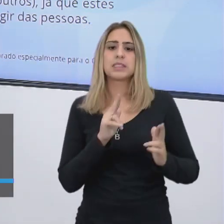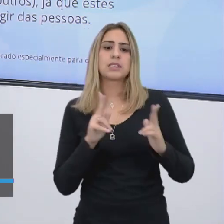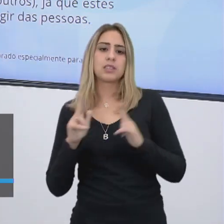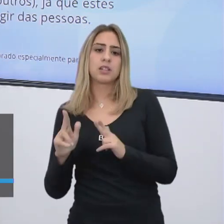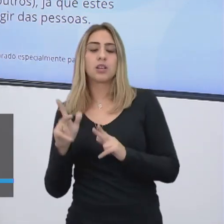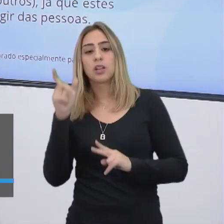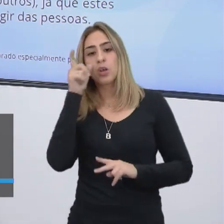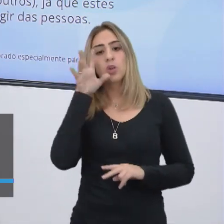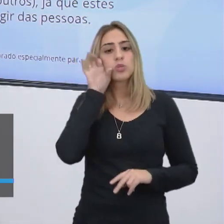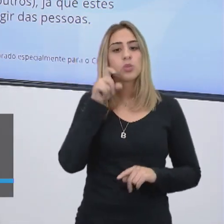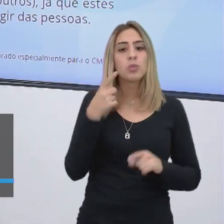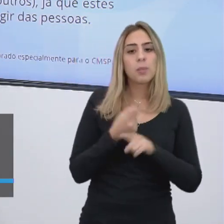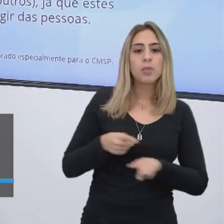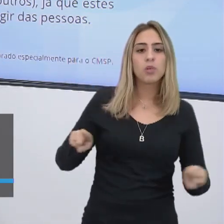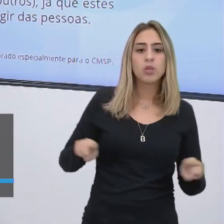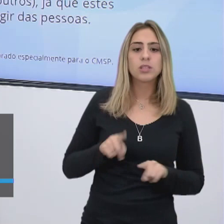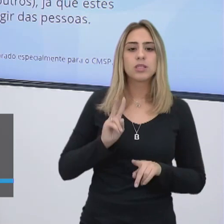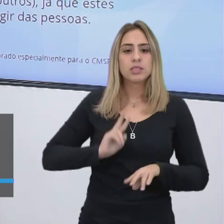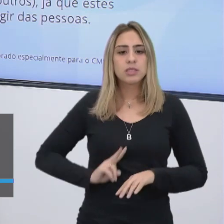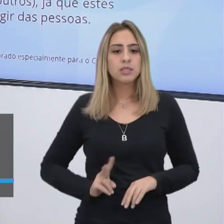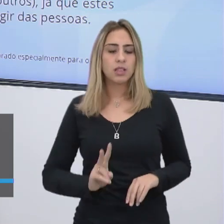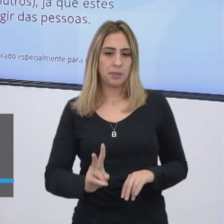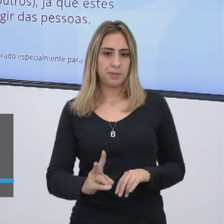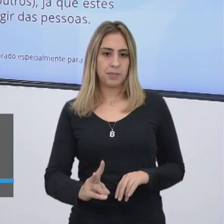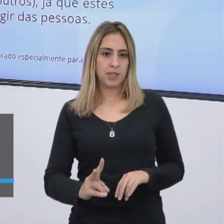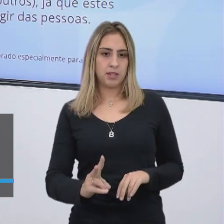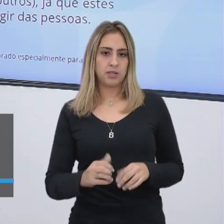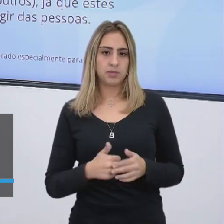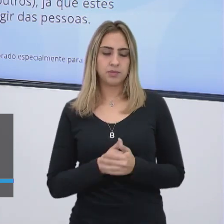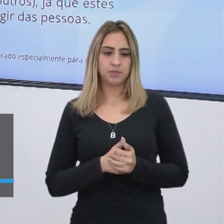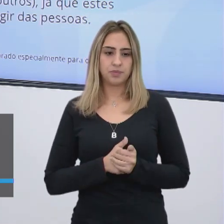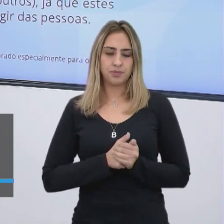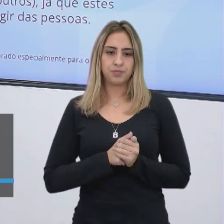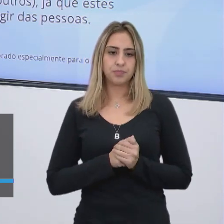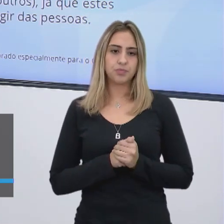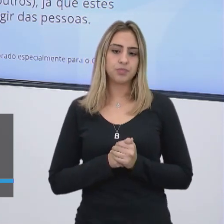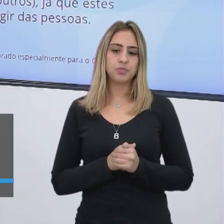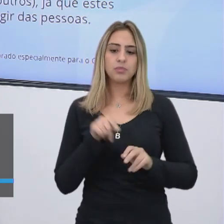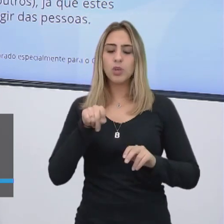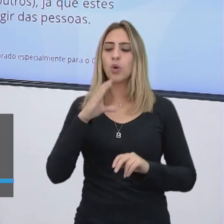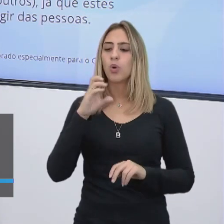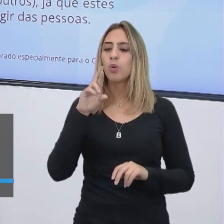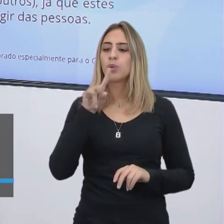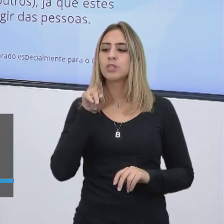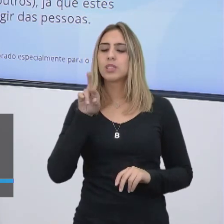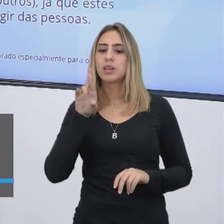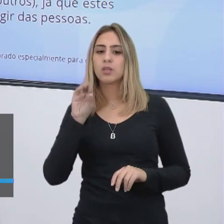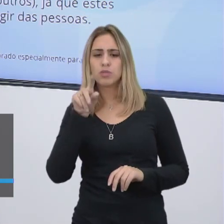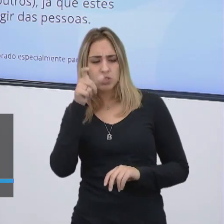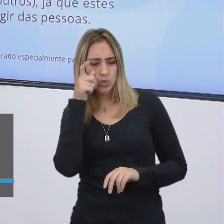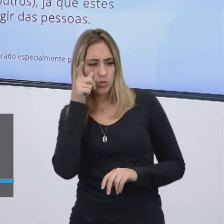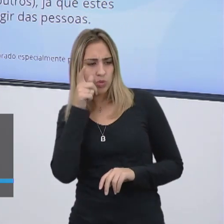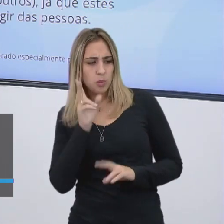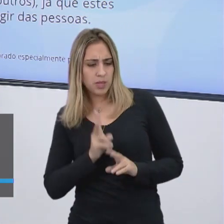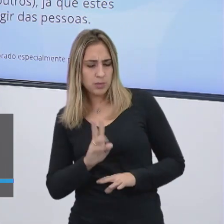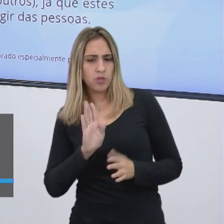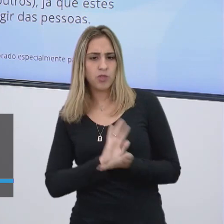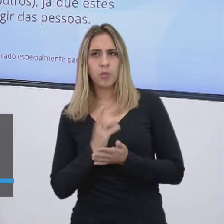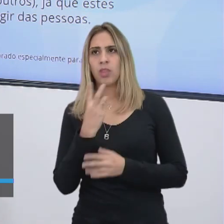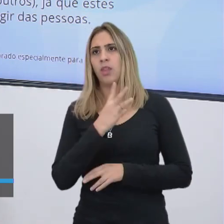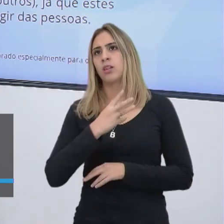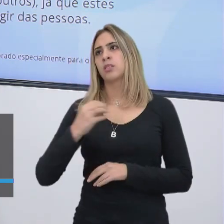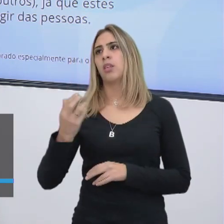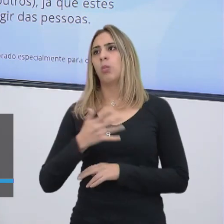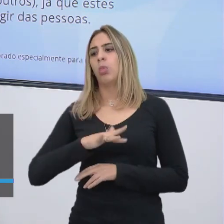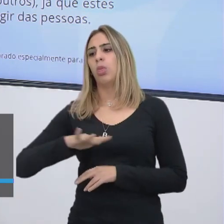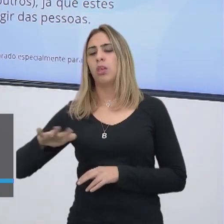eu ouço uma música com frequência, né? Não tô dizendo assim, você assiste o mesmo filme 300 vezes. Não,